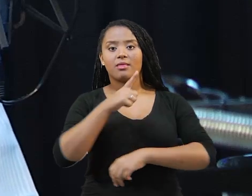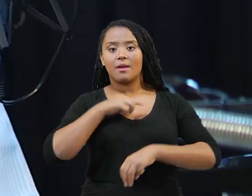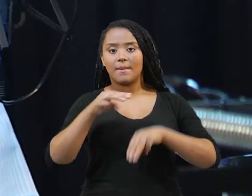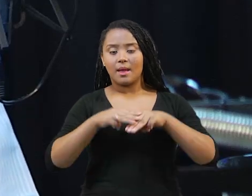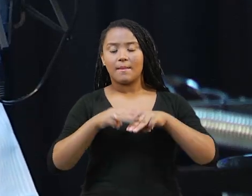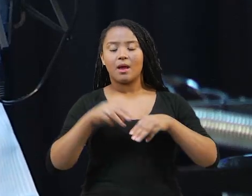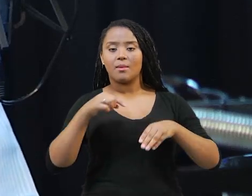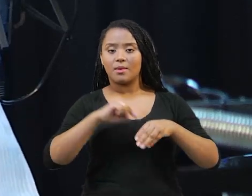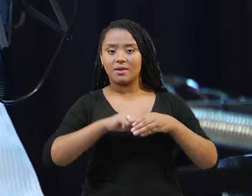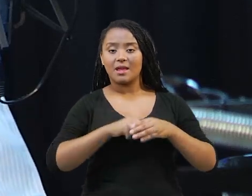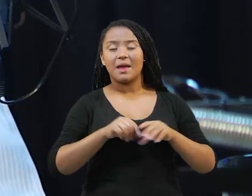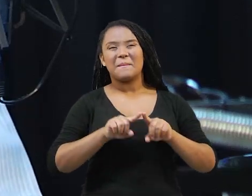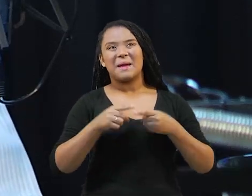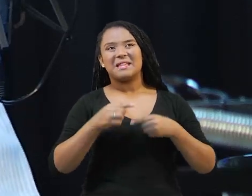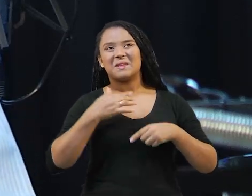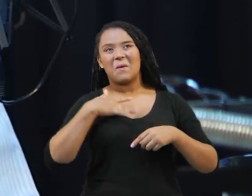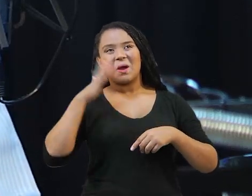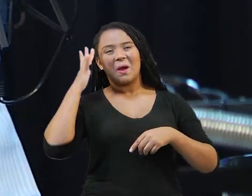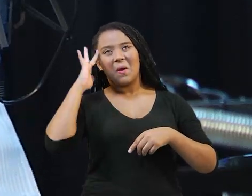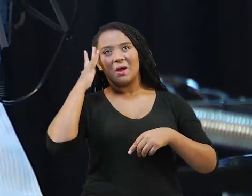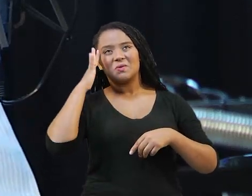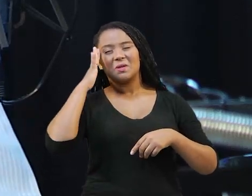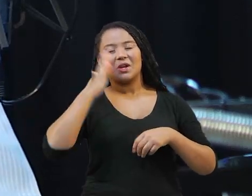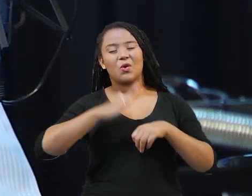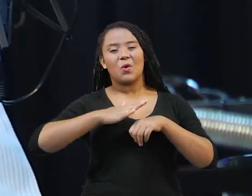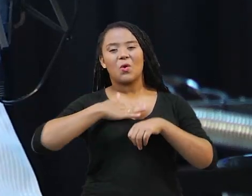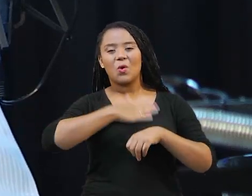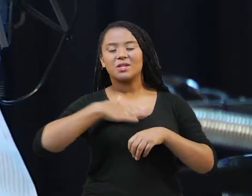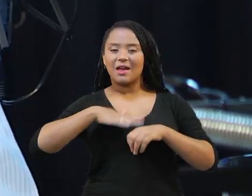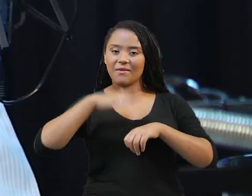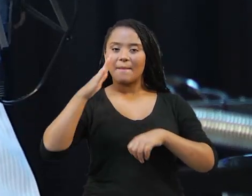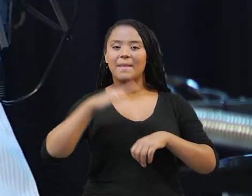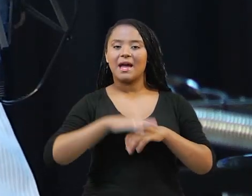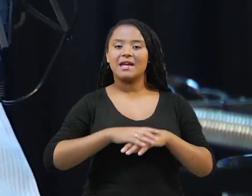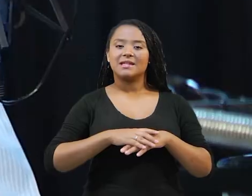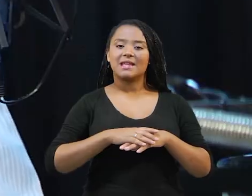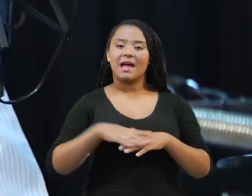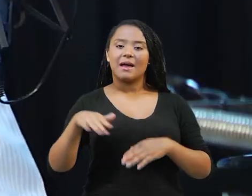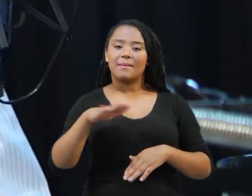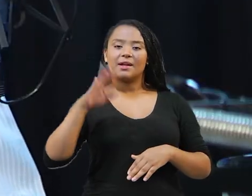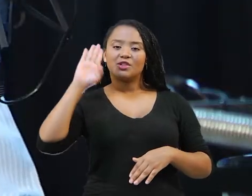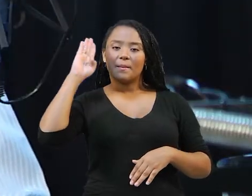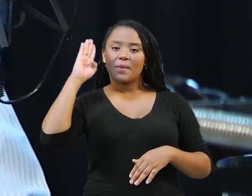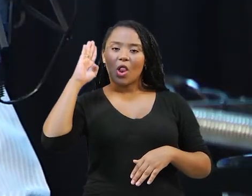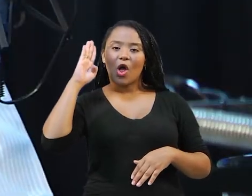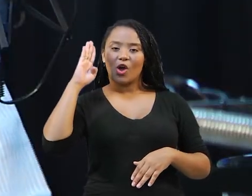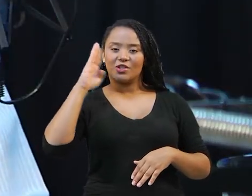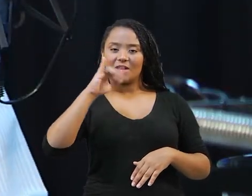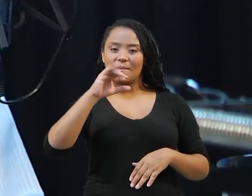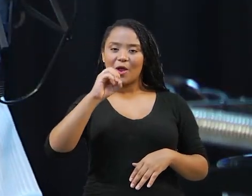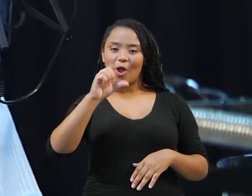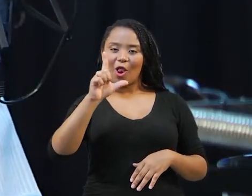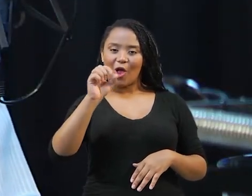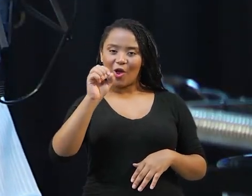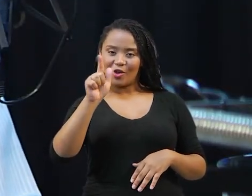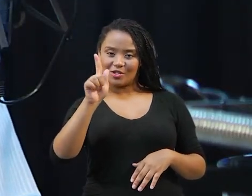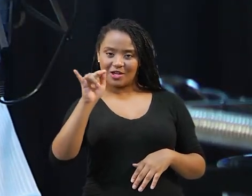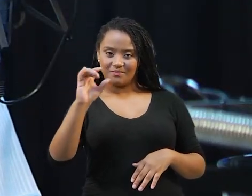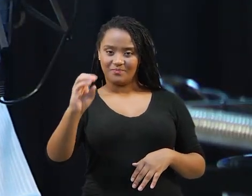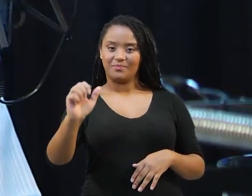que a gente ganhava antigamente era laboratório, vinha um microscópiozinho, então tinha os carrinhos, tinha tudo, mas tinha vários brinquedos